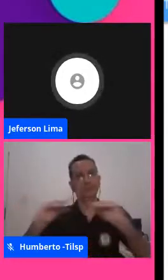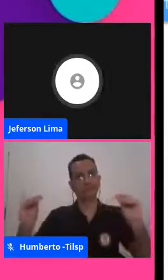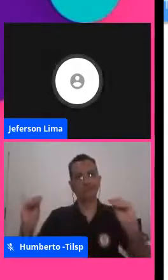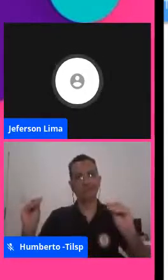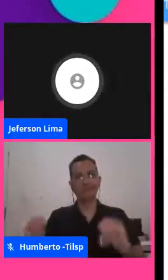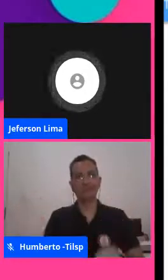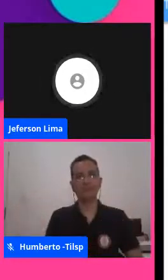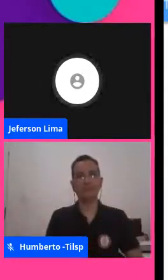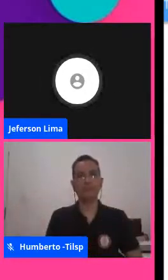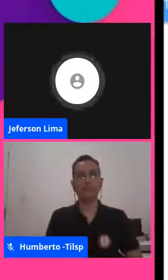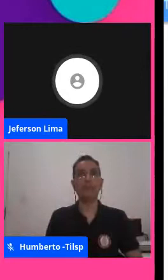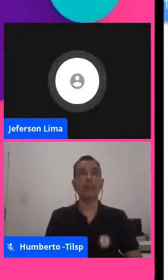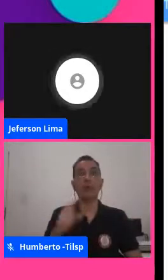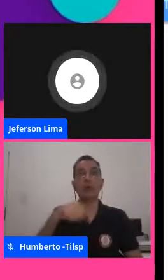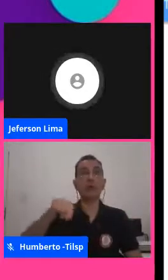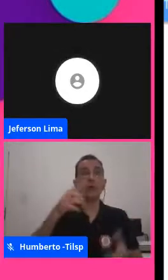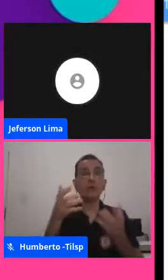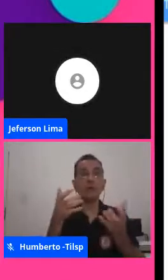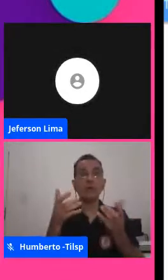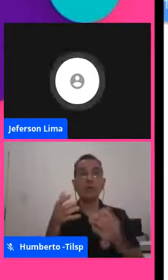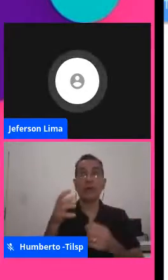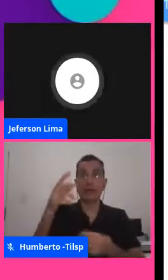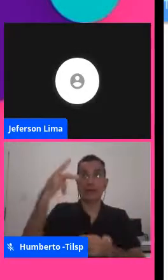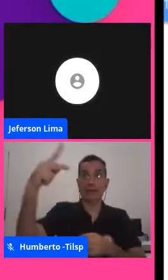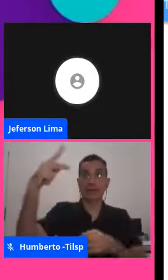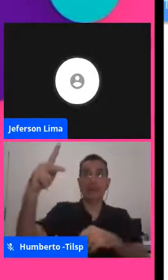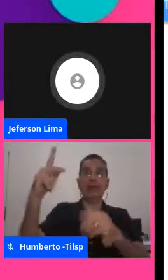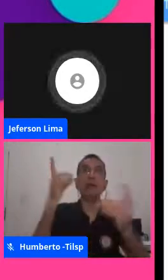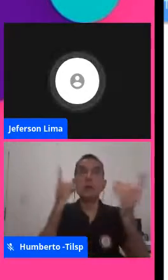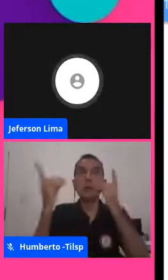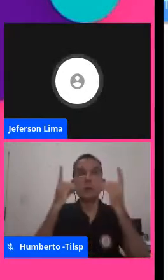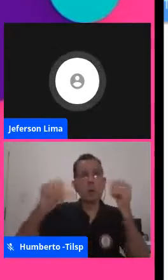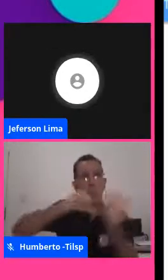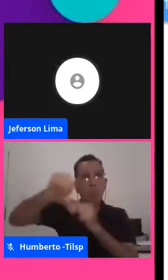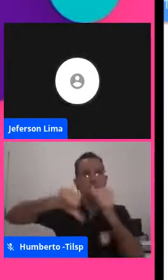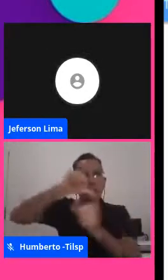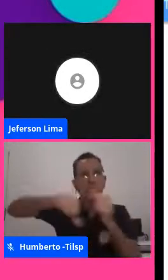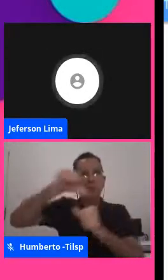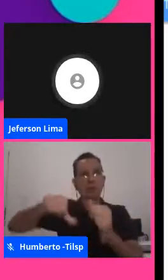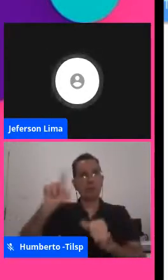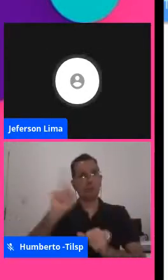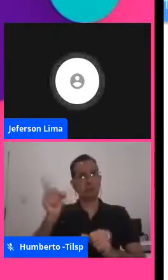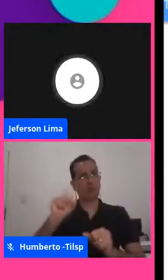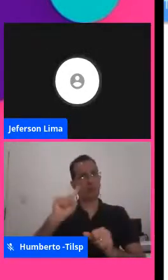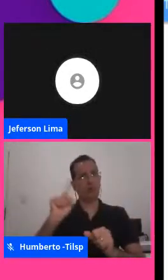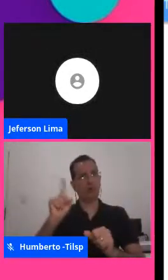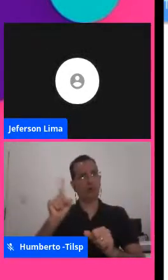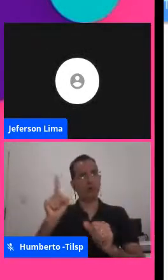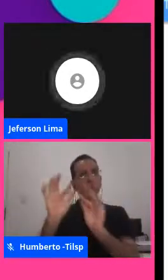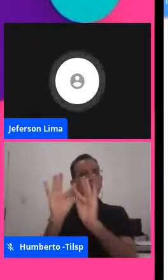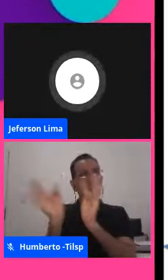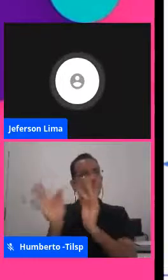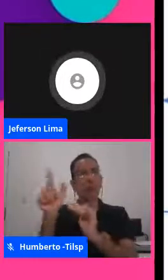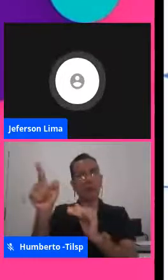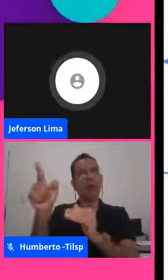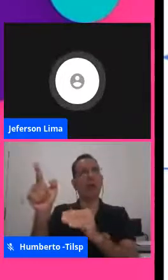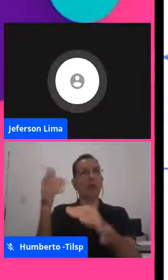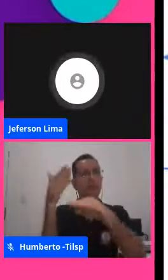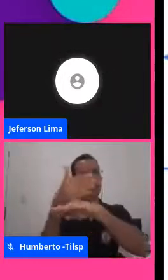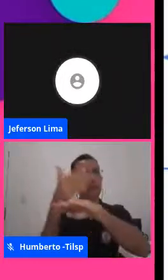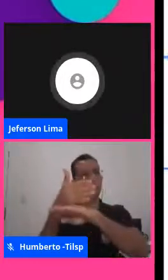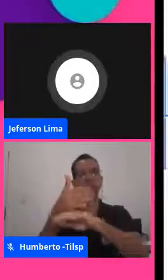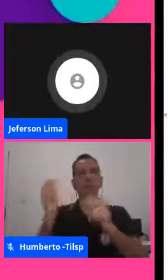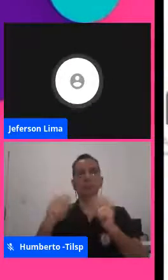garantir? A gente quer garantir que a pessoa não coloque dados, né, que fujam desse padrão. A gente tem três formas de fazer isso aí, ó. A gente pode fazer uma